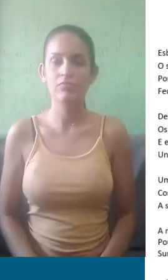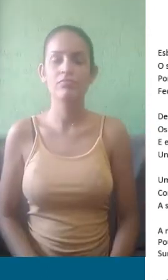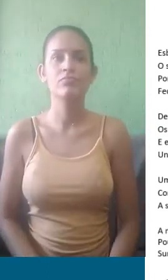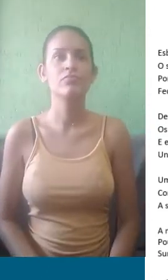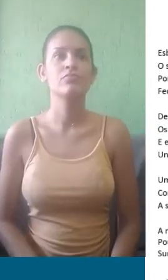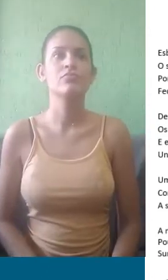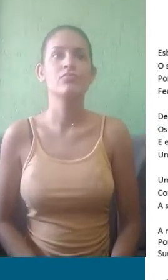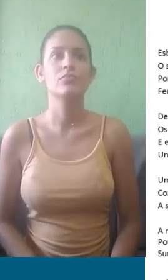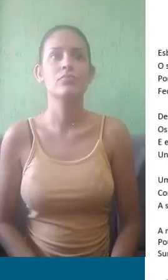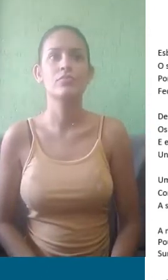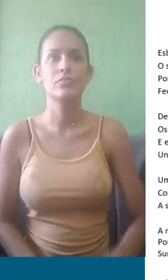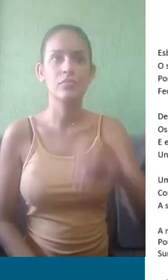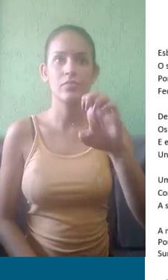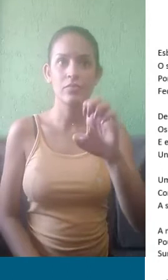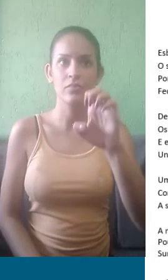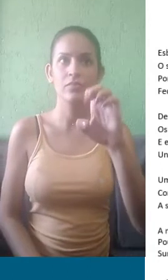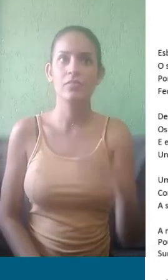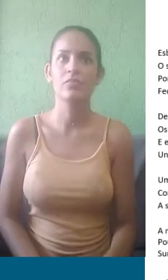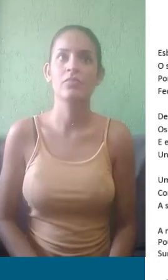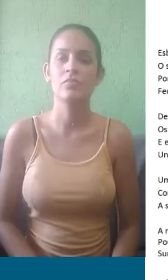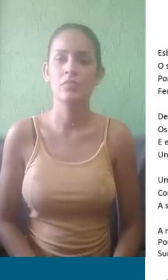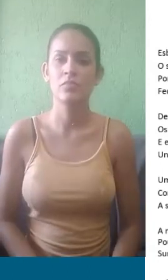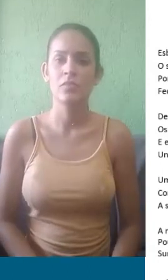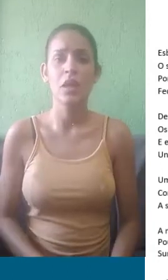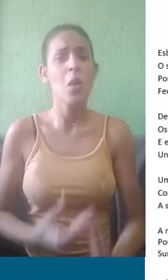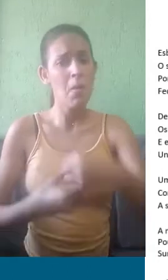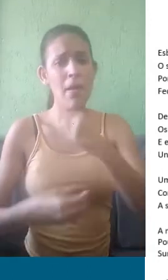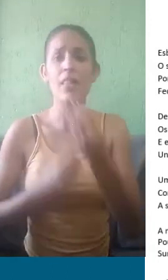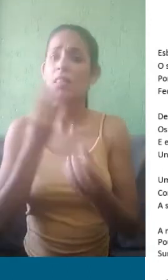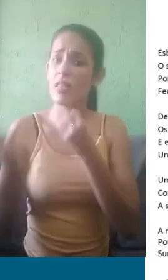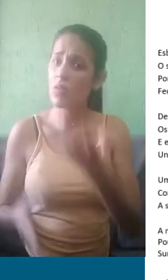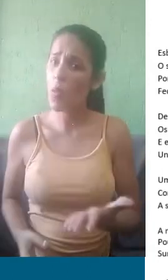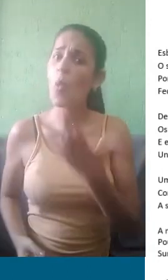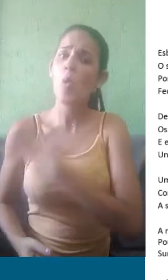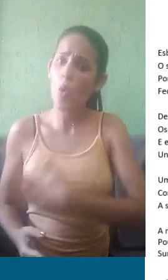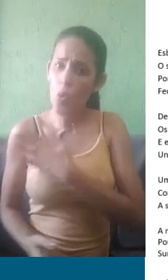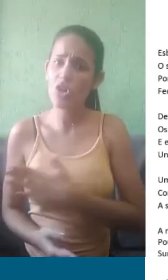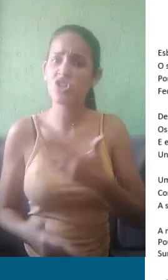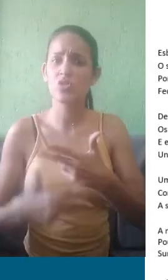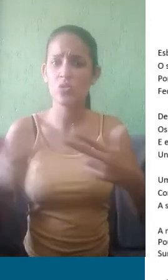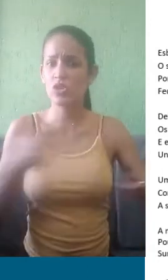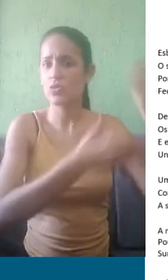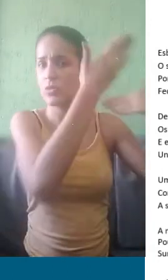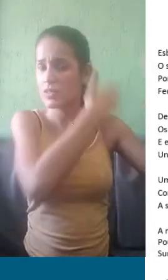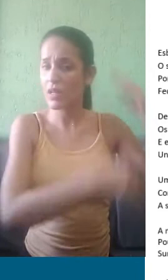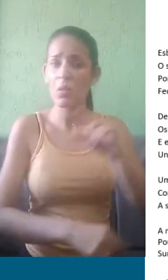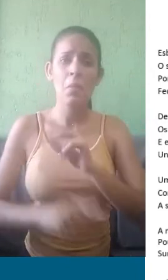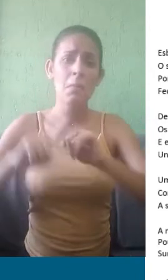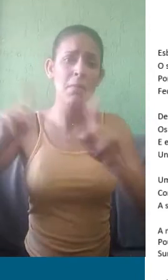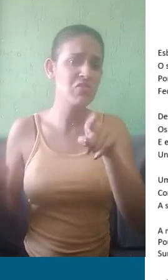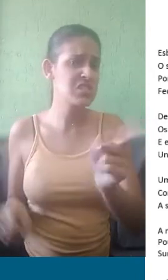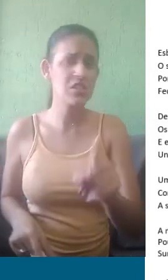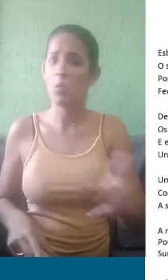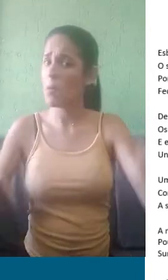letra E, apesar da tendência parnasiana à aproximação com a antiguidade clássica, não se percebe esse movimento